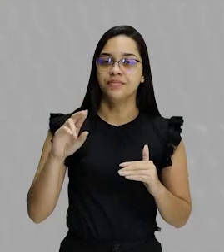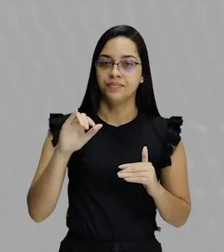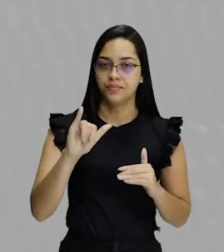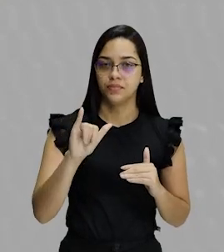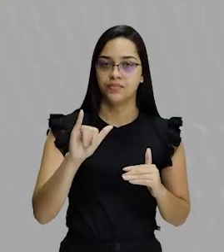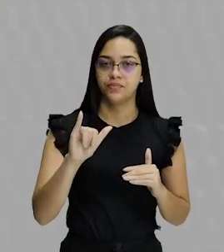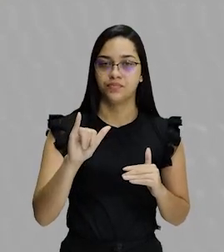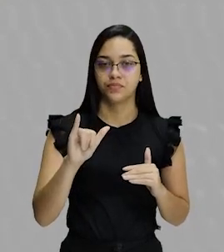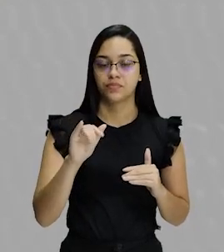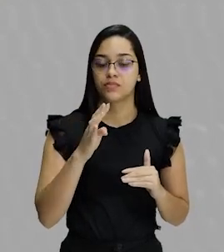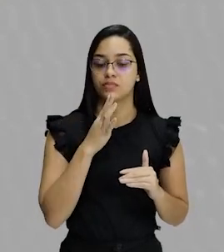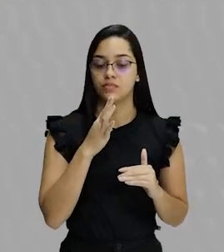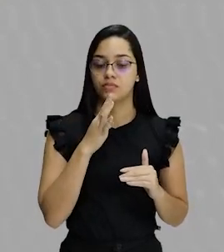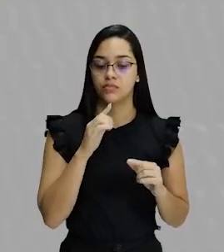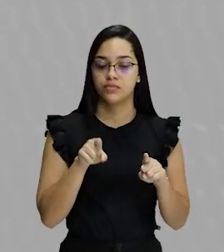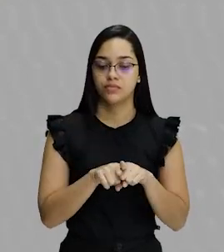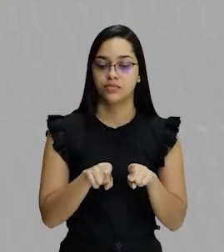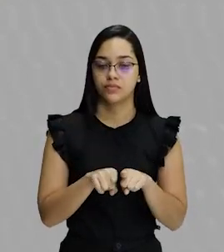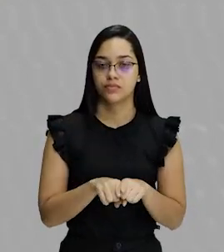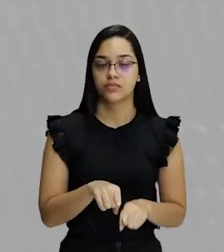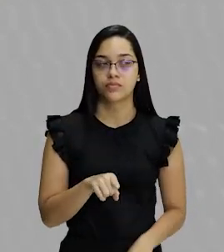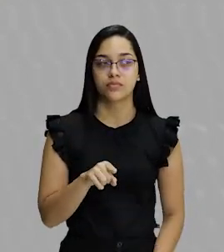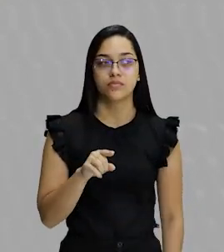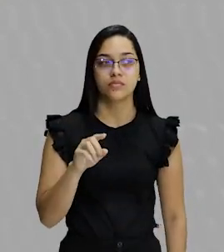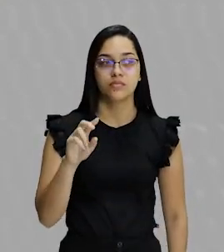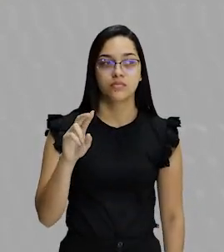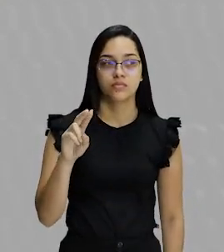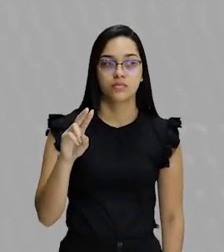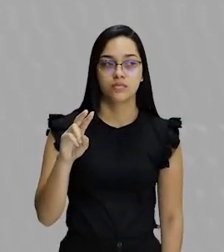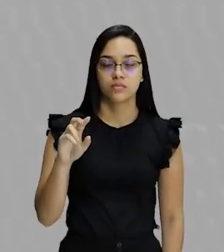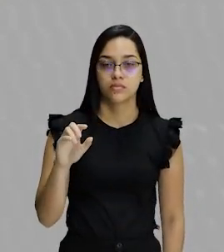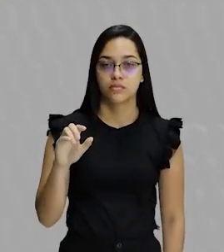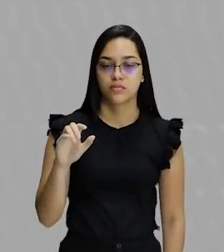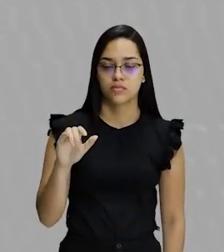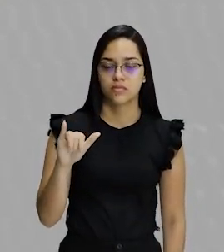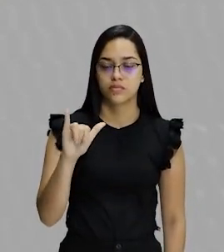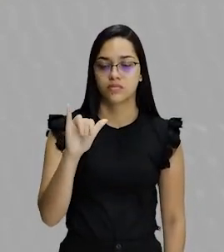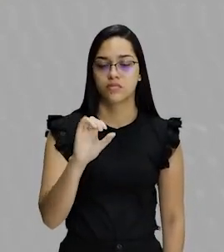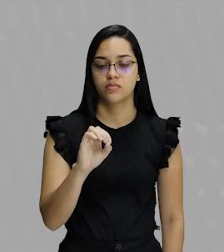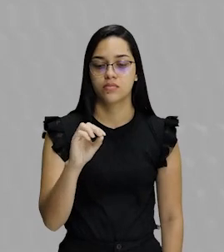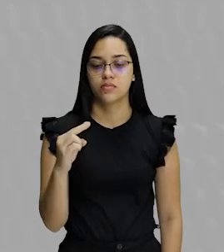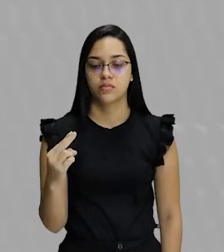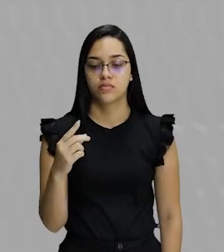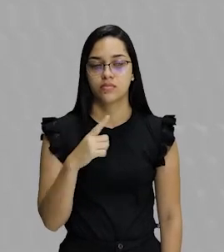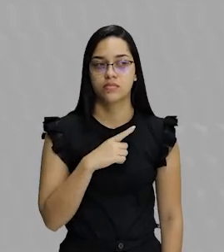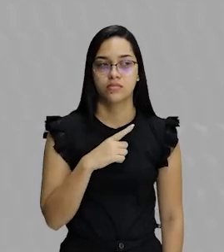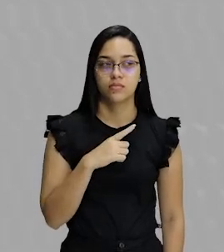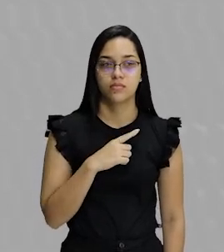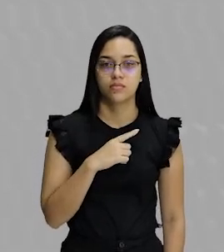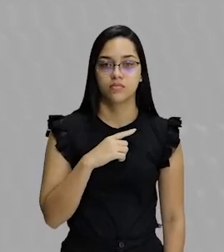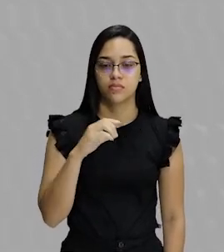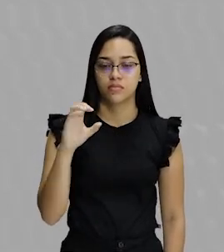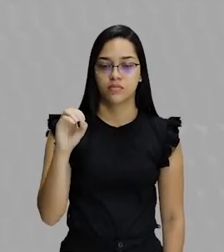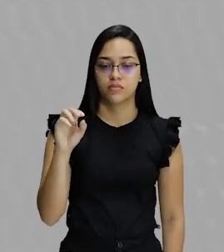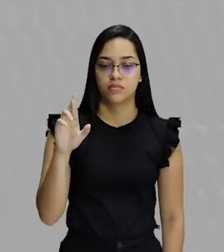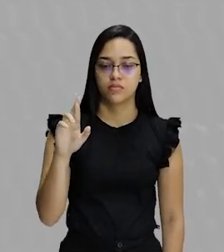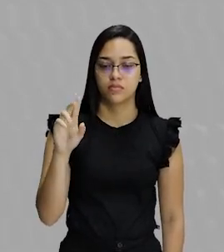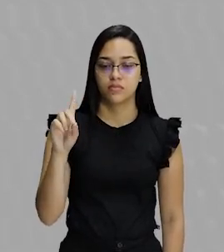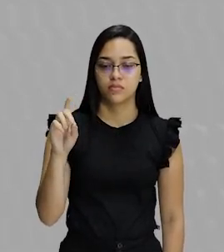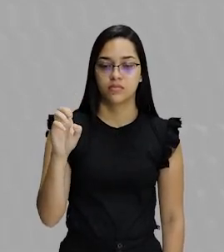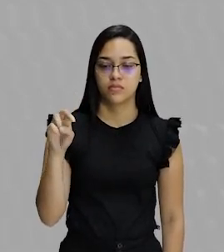Y, também conhecido como eixo Y ou eixo das